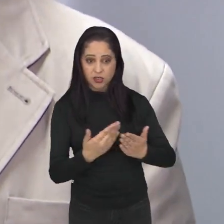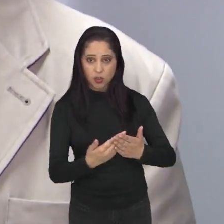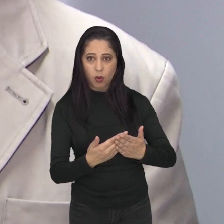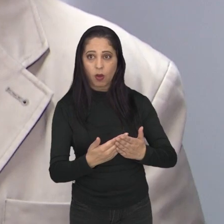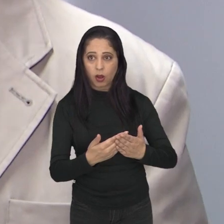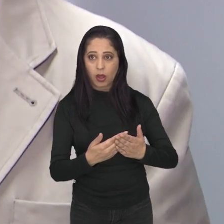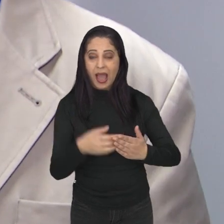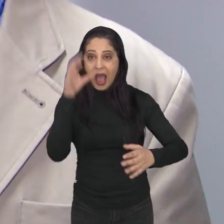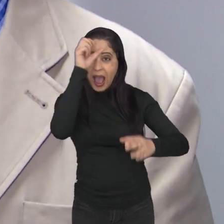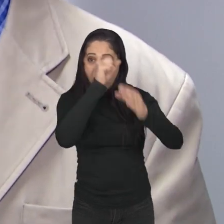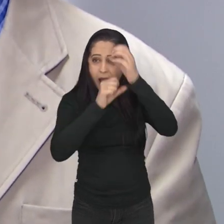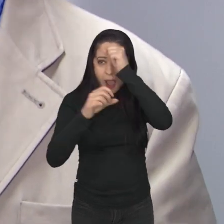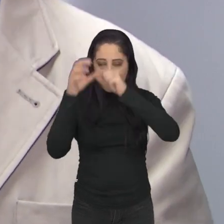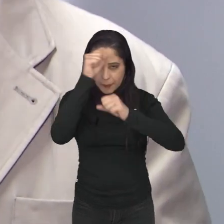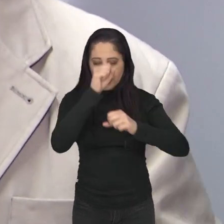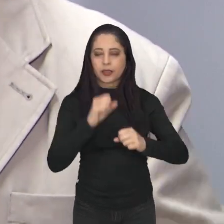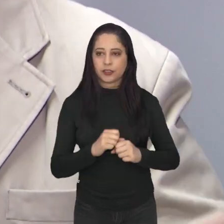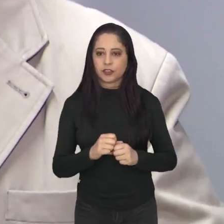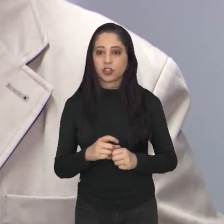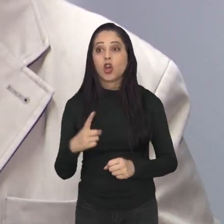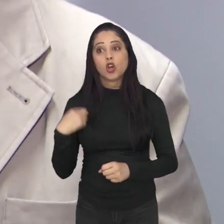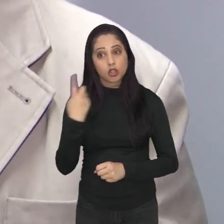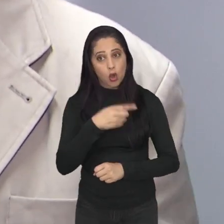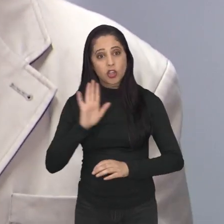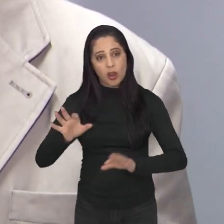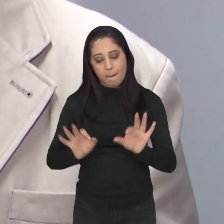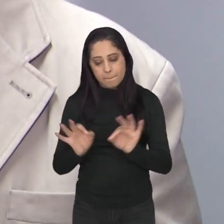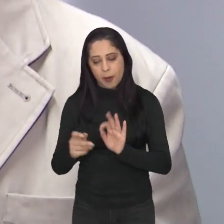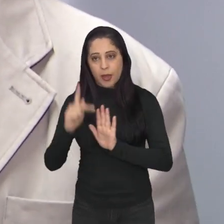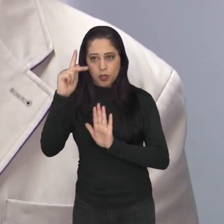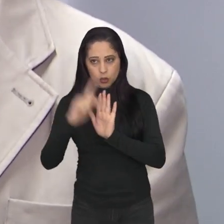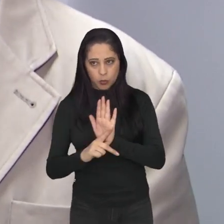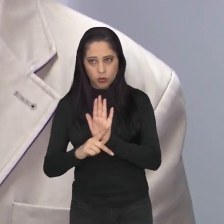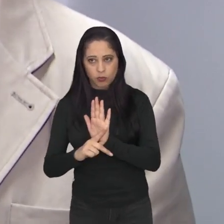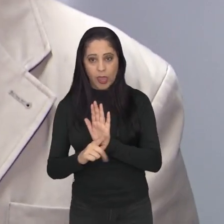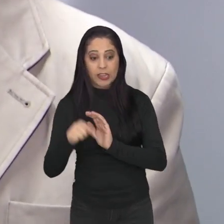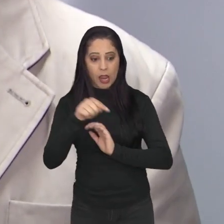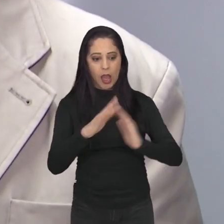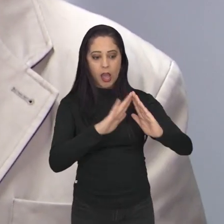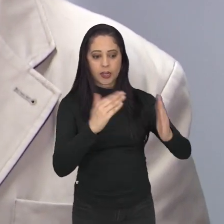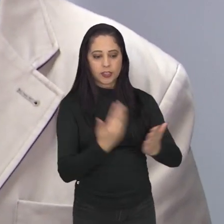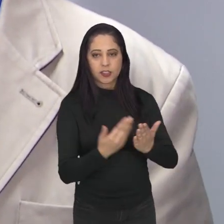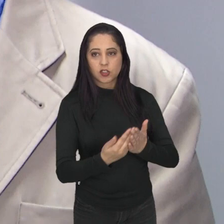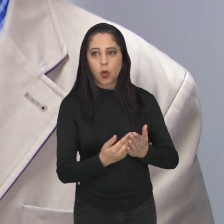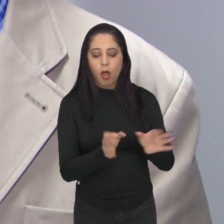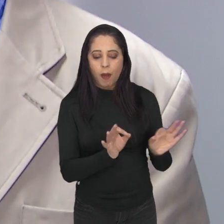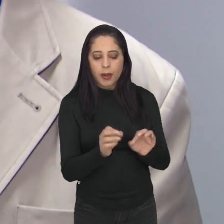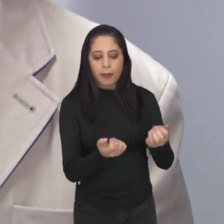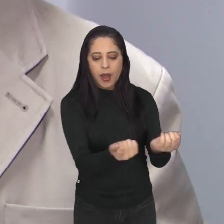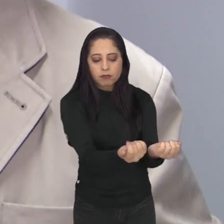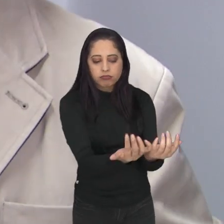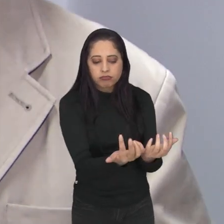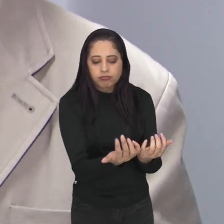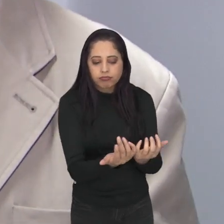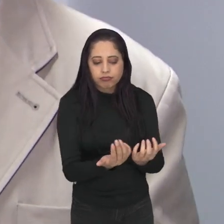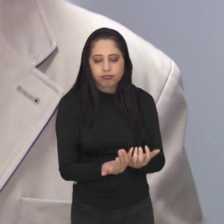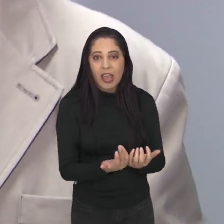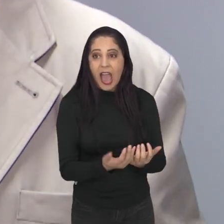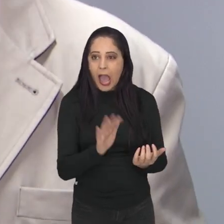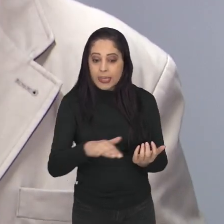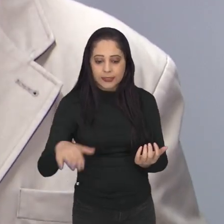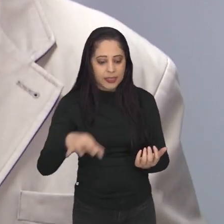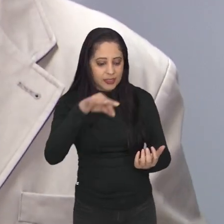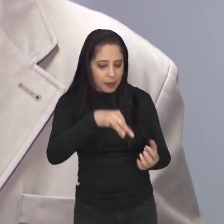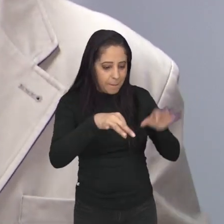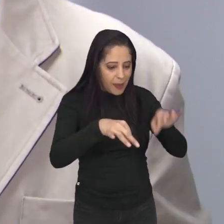que está dentro da escola né Já conseguimos através de solicitações Nossa Levar né as hortas tanto para escola municipal como para Estadual